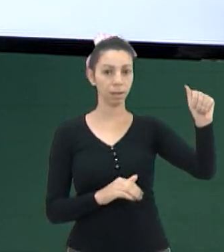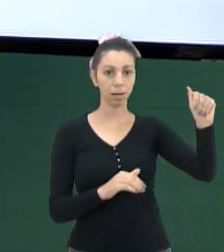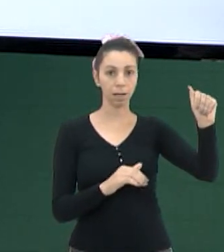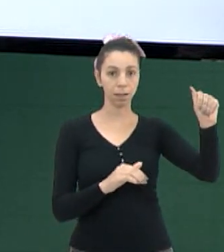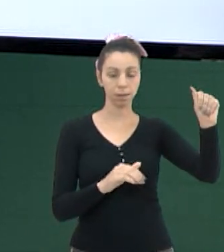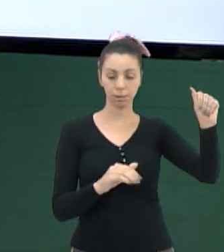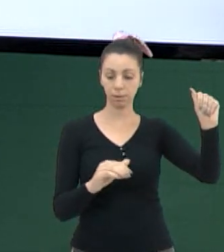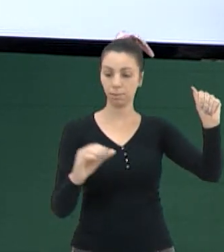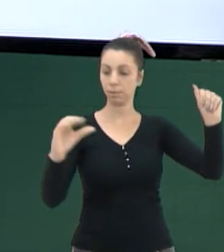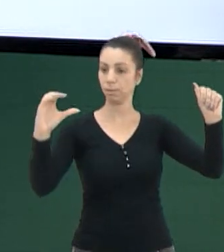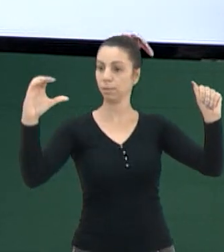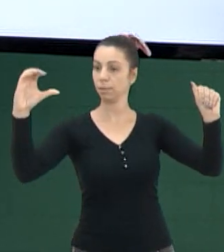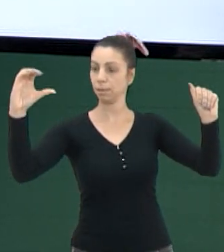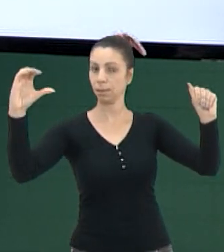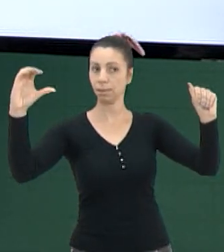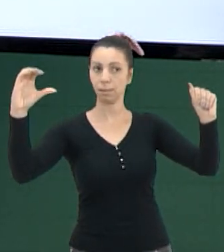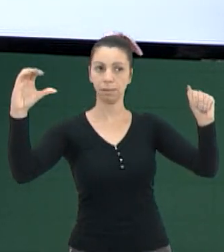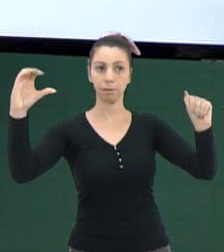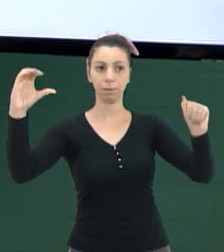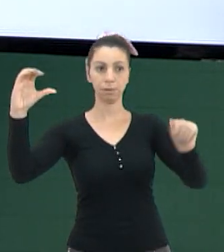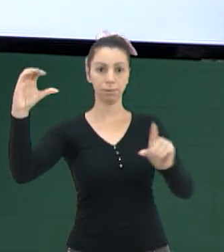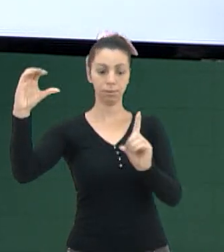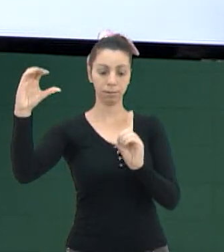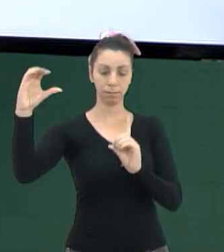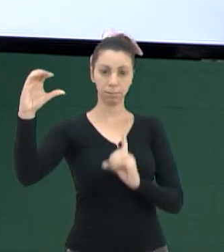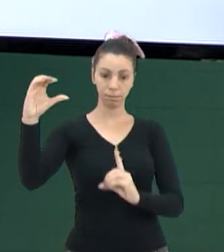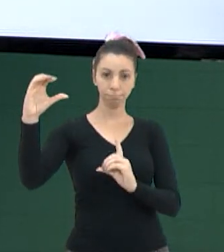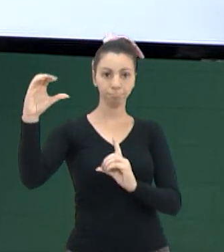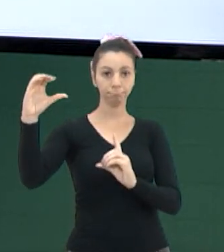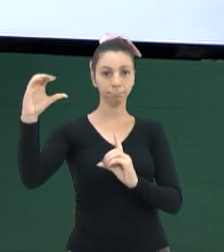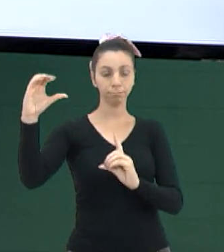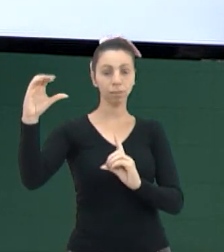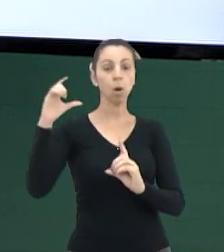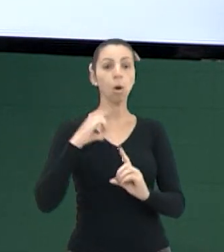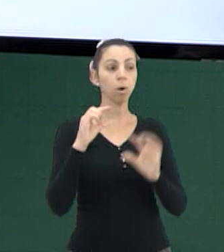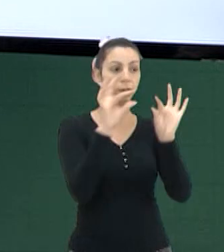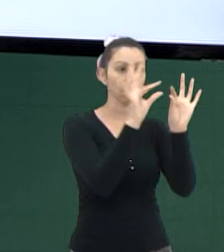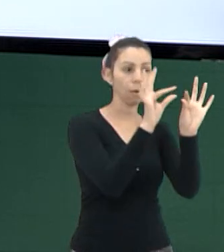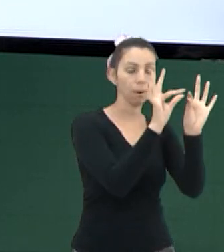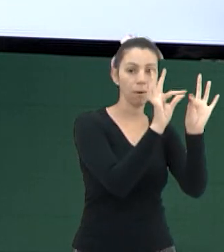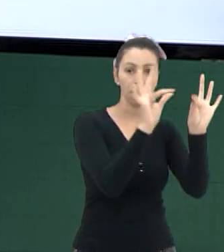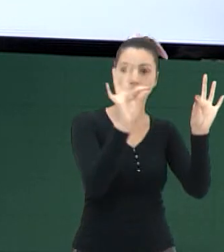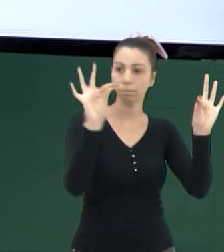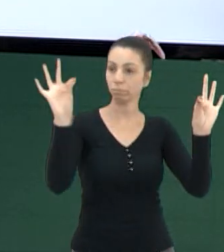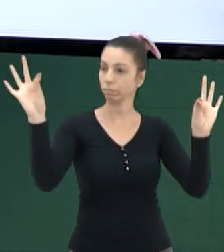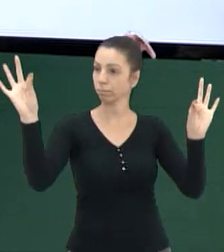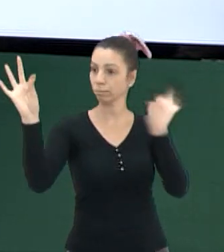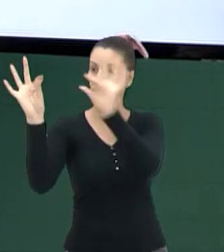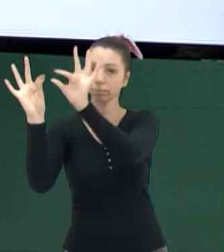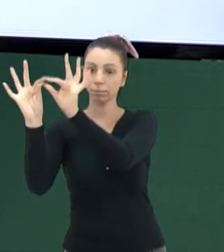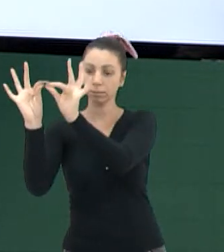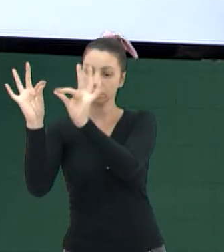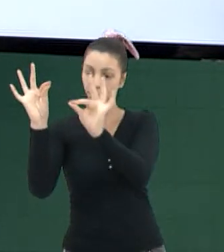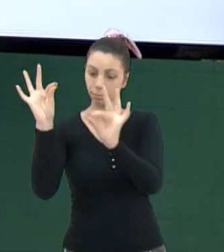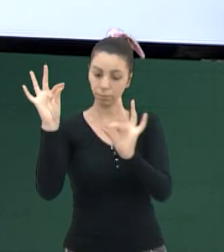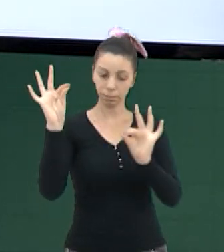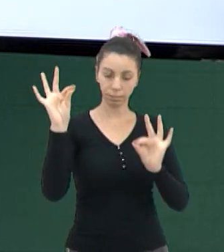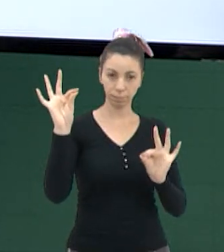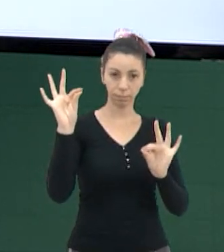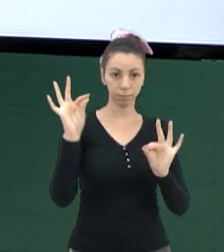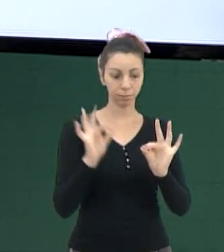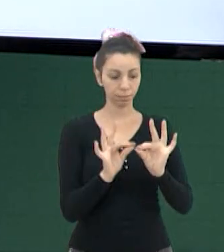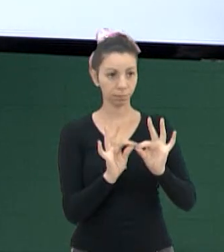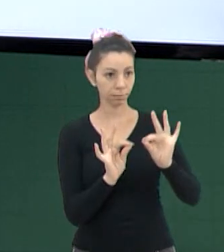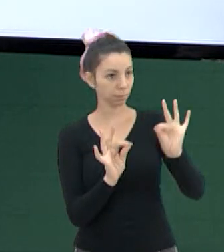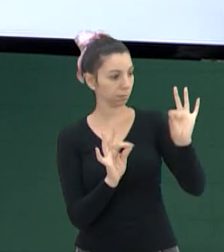ACD. Então vejam só, eu aqui tenho, se eu olhar, eu tenho 3 triângulos, talvez até mais, então cuidado.